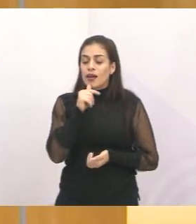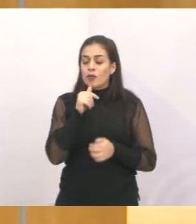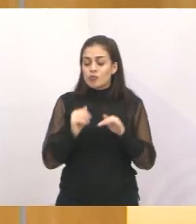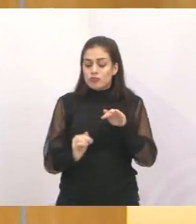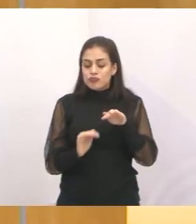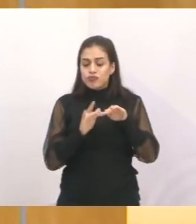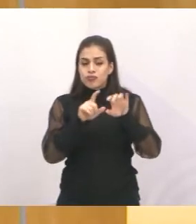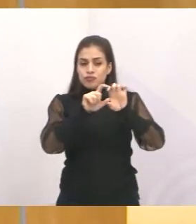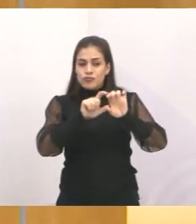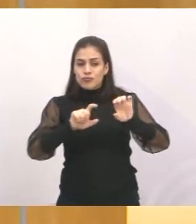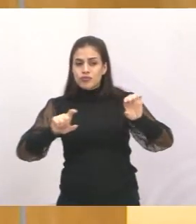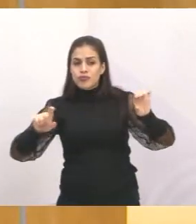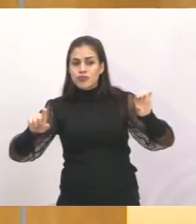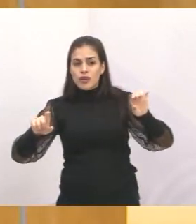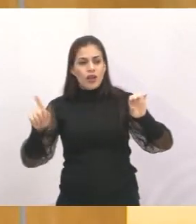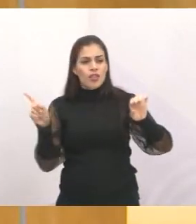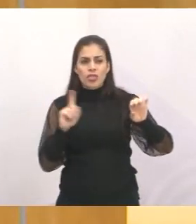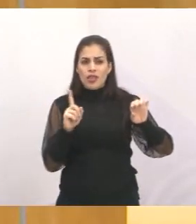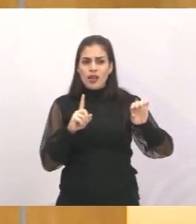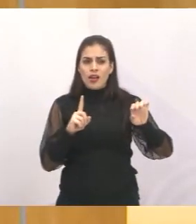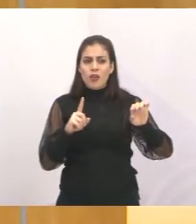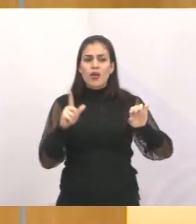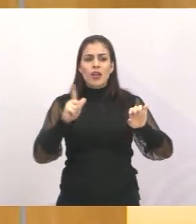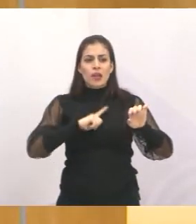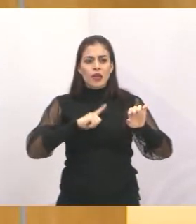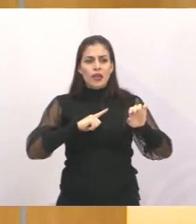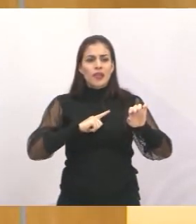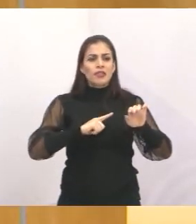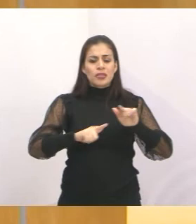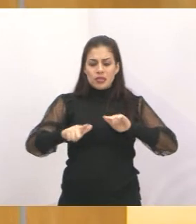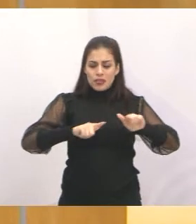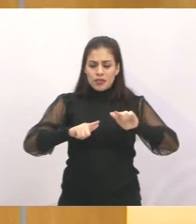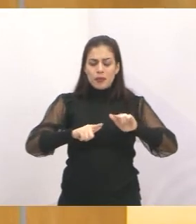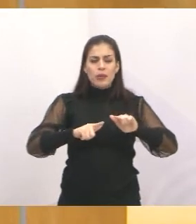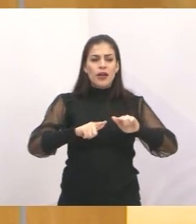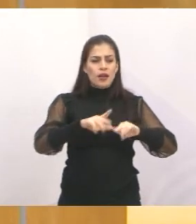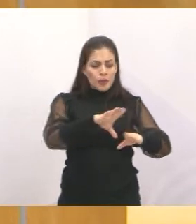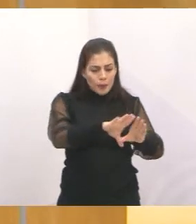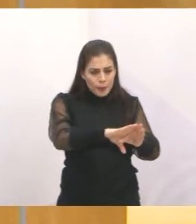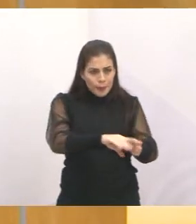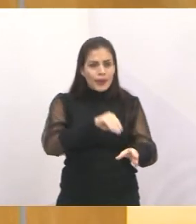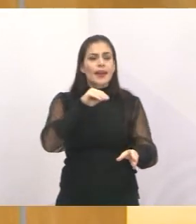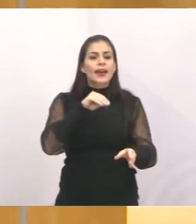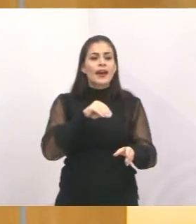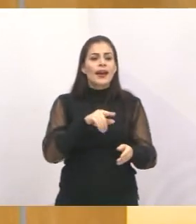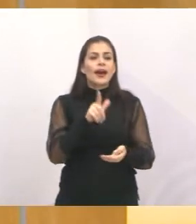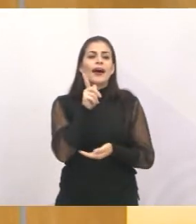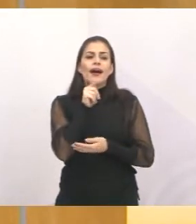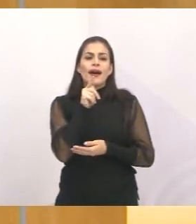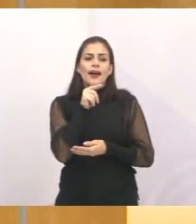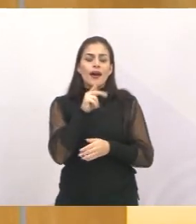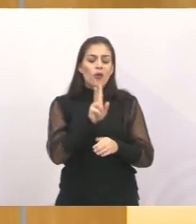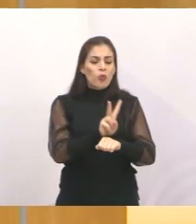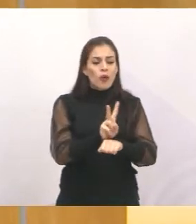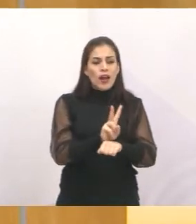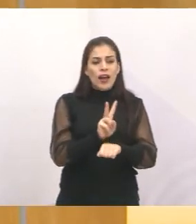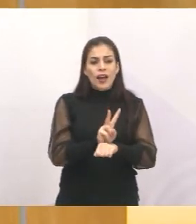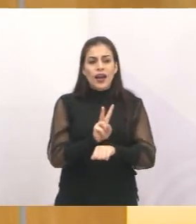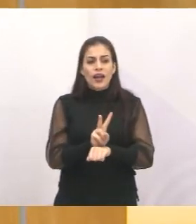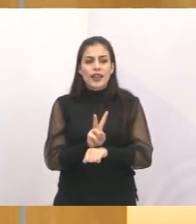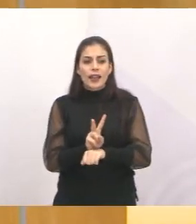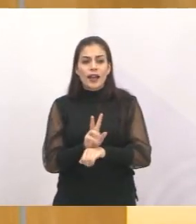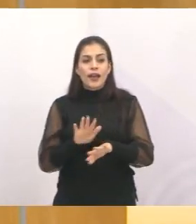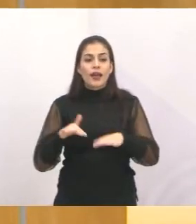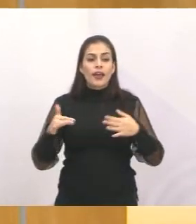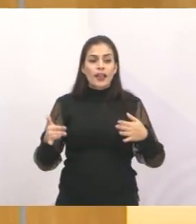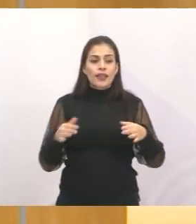ruas. Tem todo um trabalho, que é captar essa água, fazer o tratamento, encaminhar